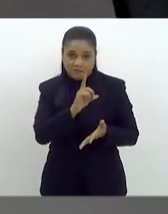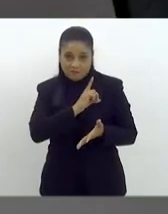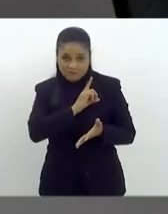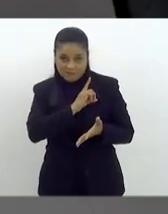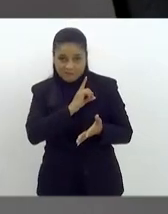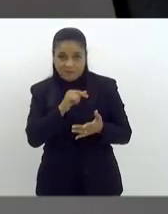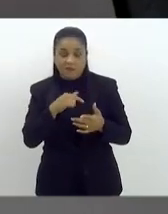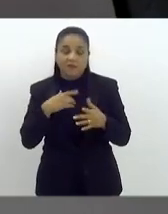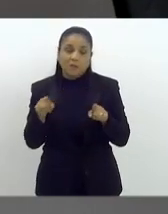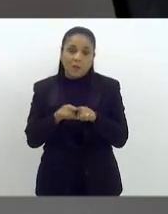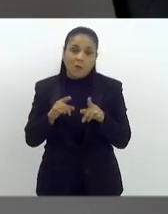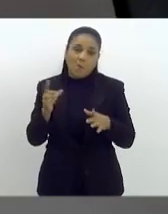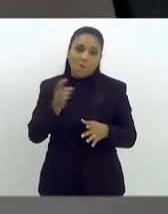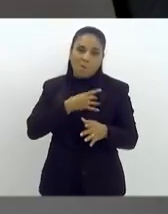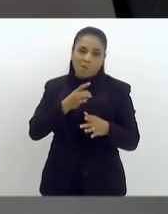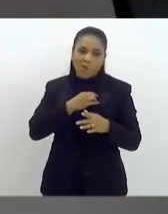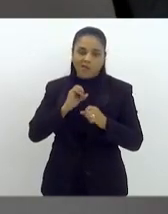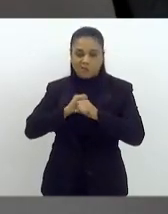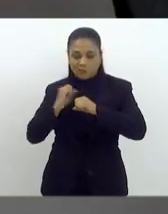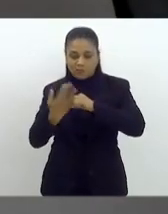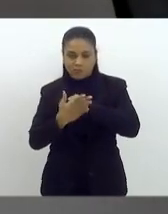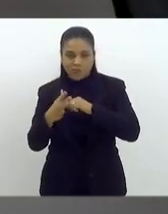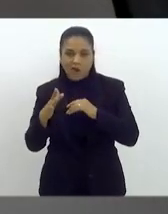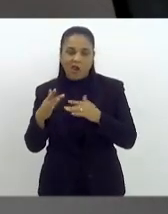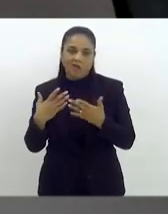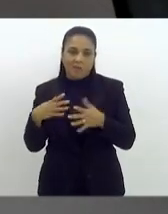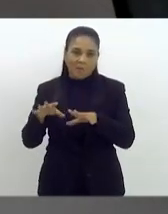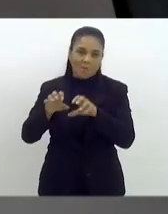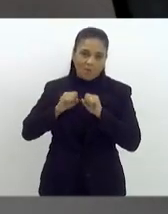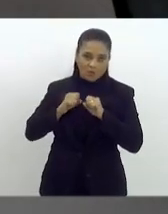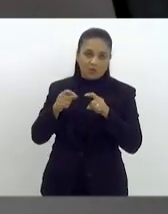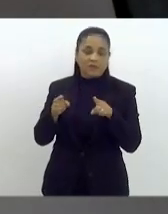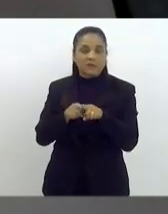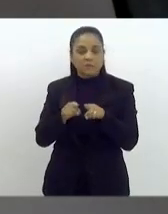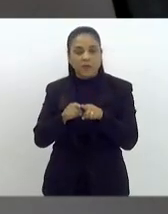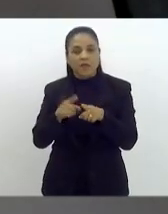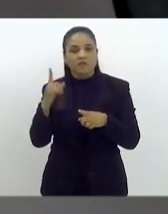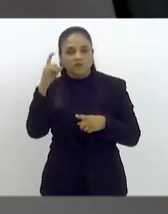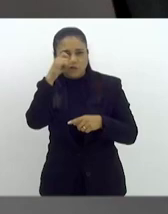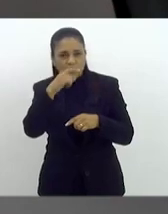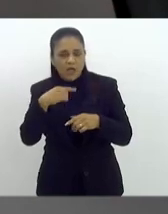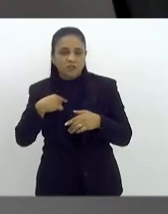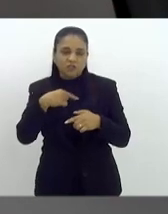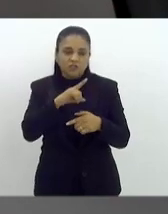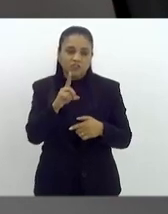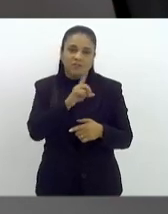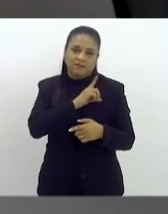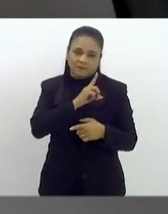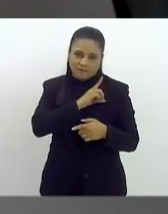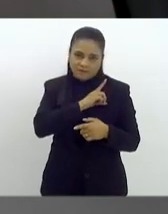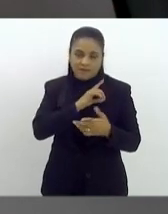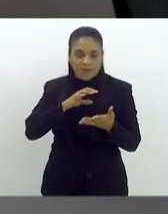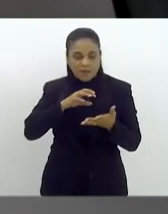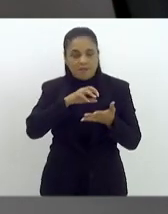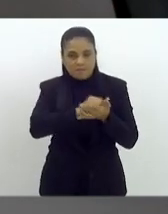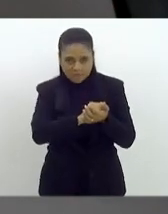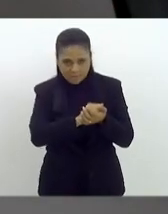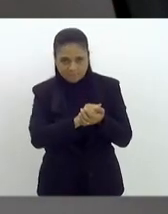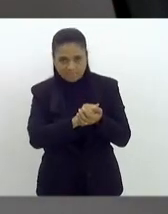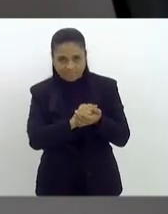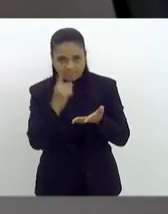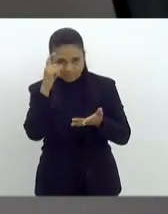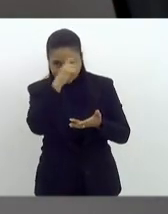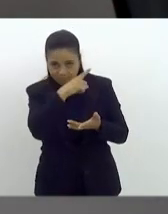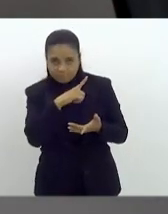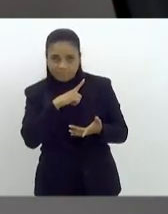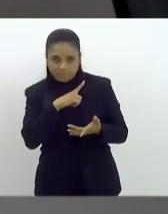covid-19 e a dificuldade às vezes se deslocarem até uma delegacia ou fazerem um registro de ocorrência Então por um lado a gente observa